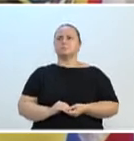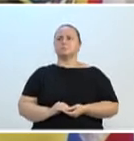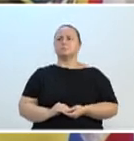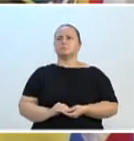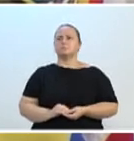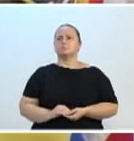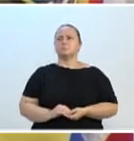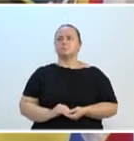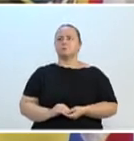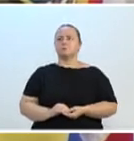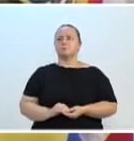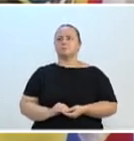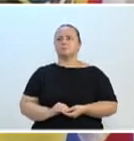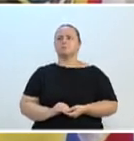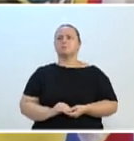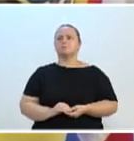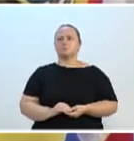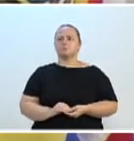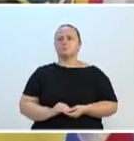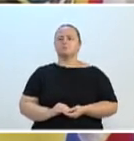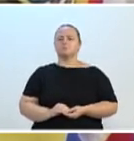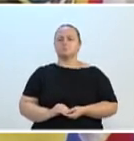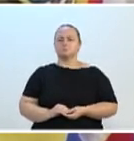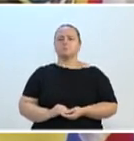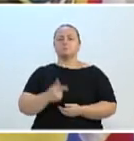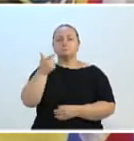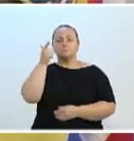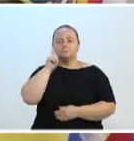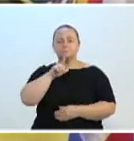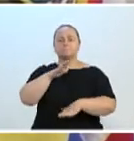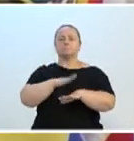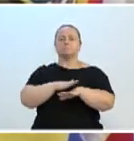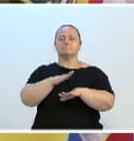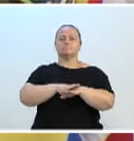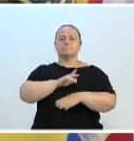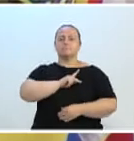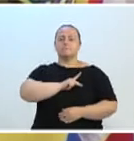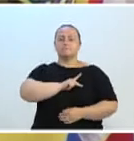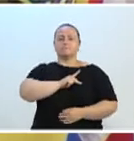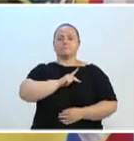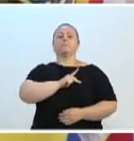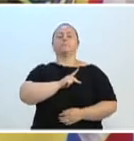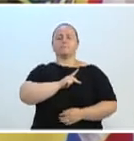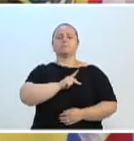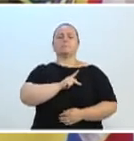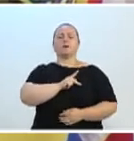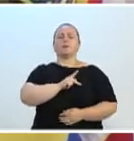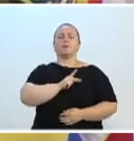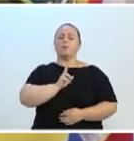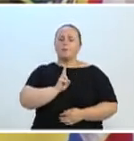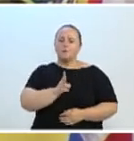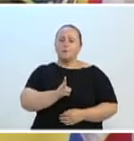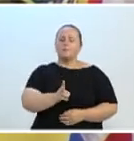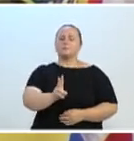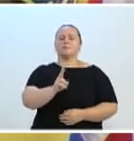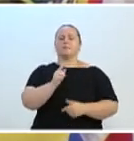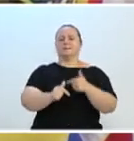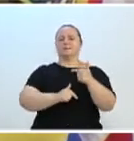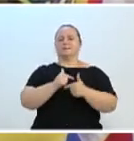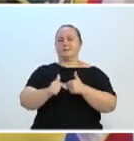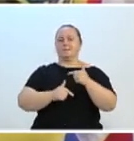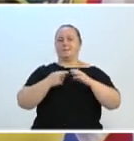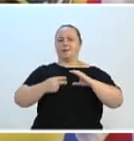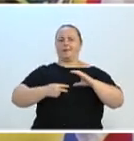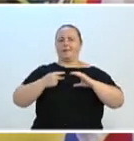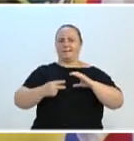que, como presidente da Câmara, possa dar continuidade num trabalho que nós já começamos com